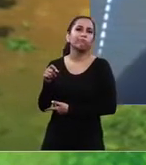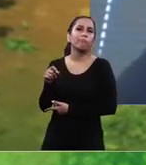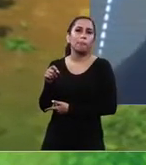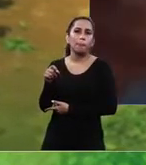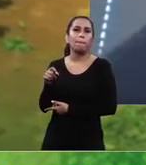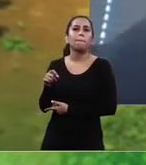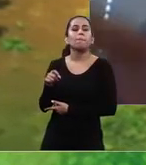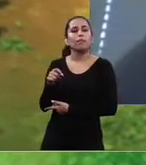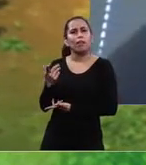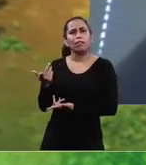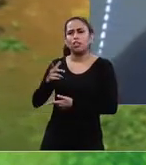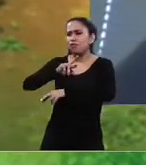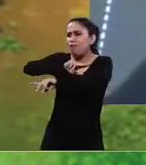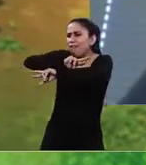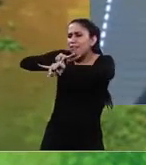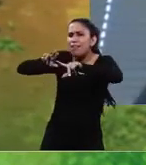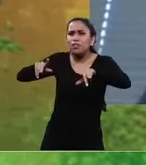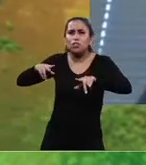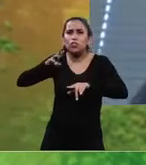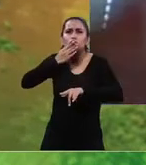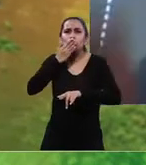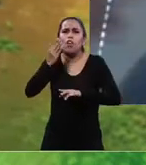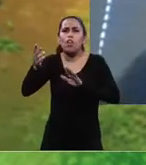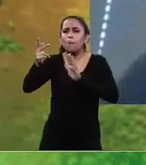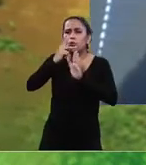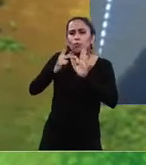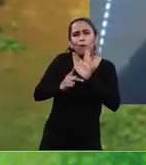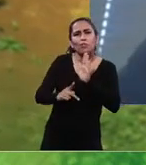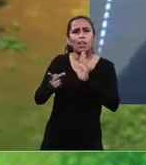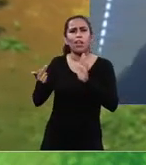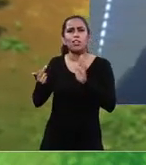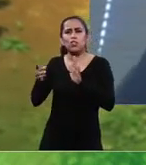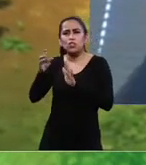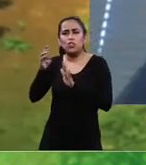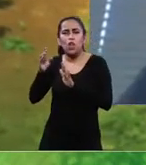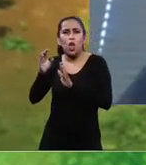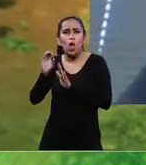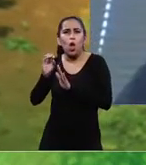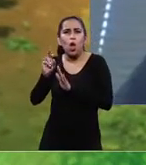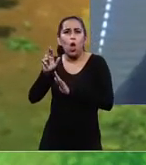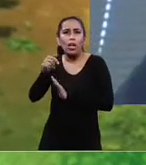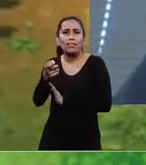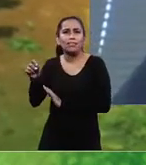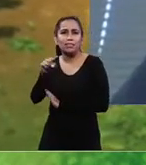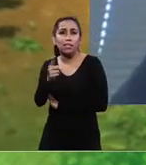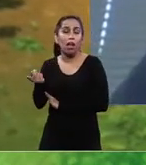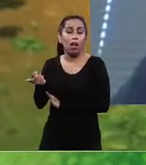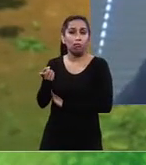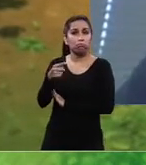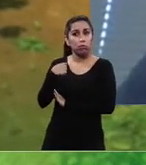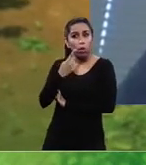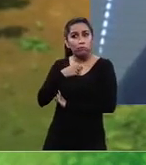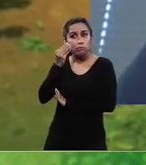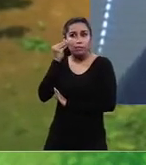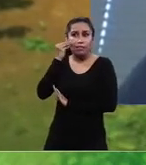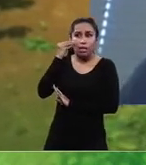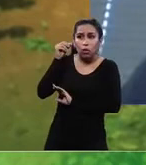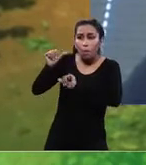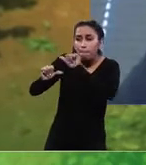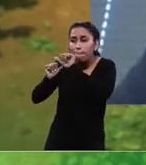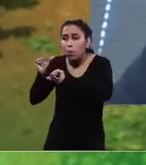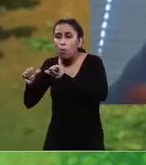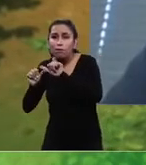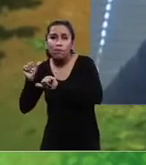fact sheets e de informações organizadas, desconstruções de algumas coisas que vêm sendo criadas, né,